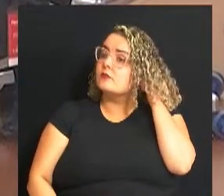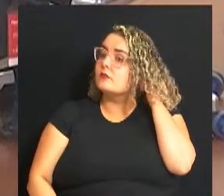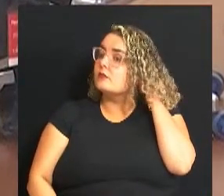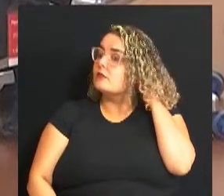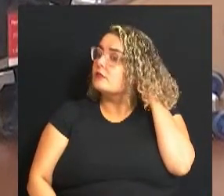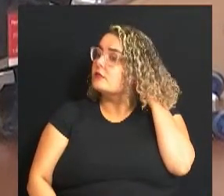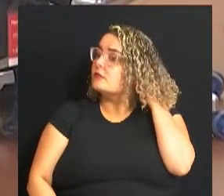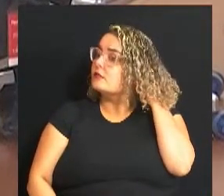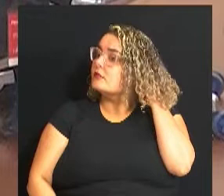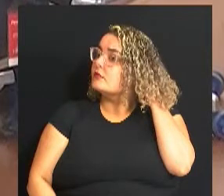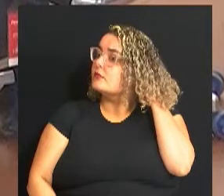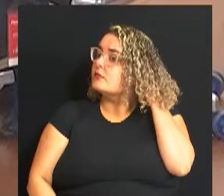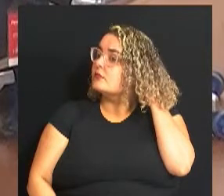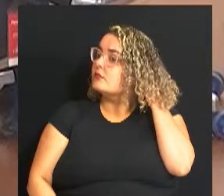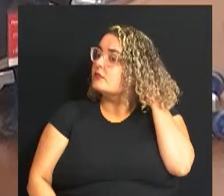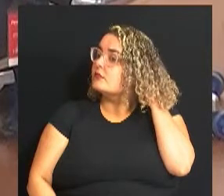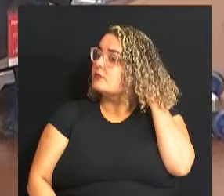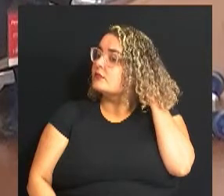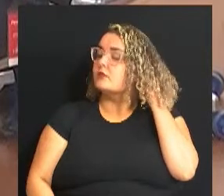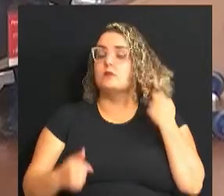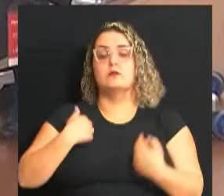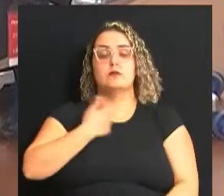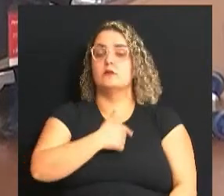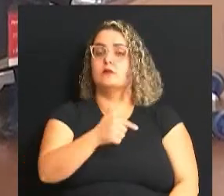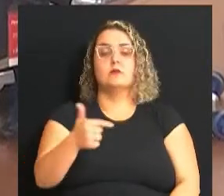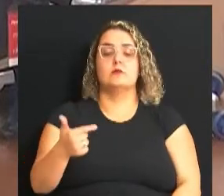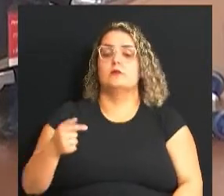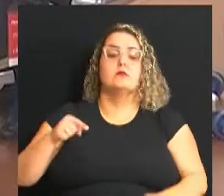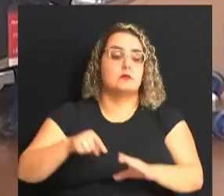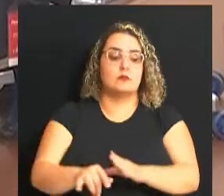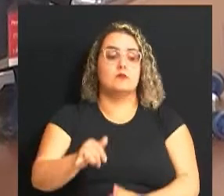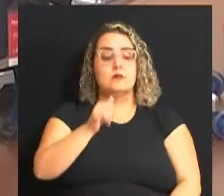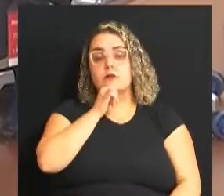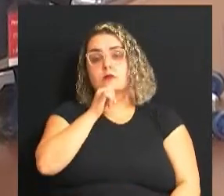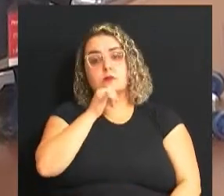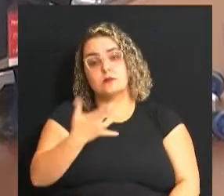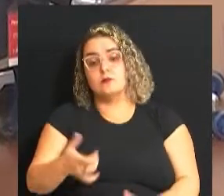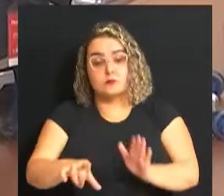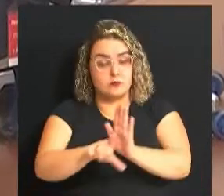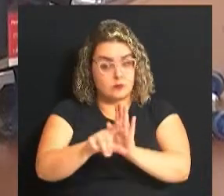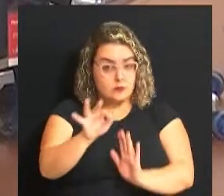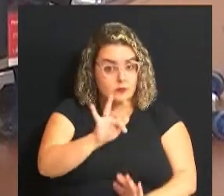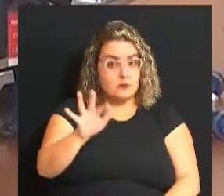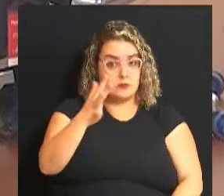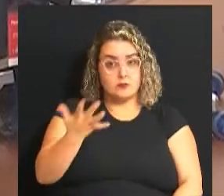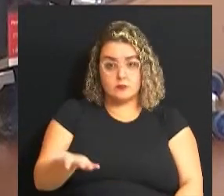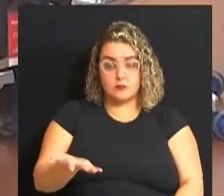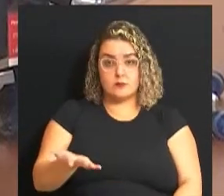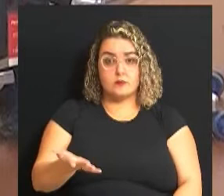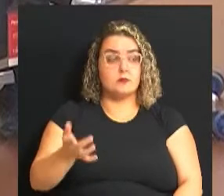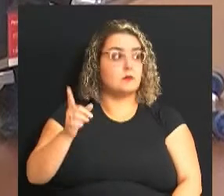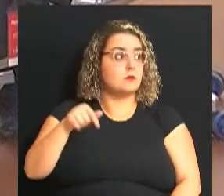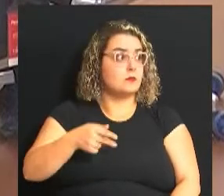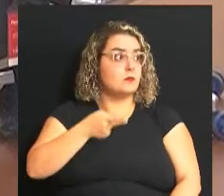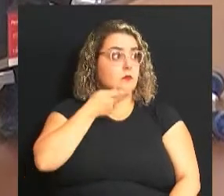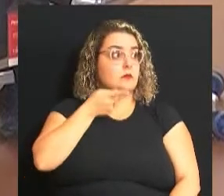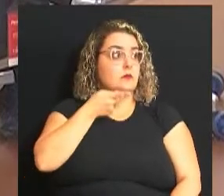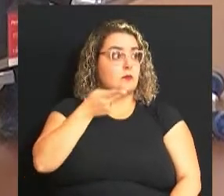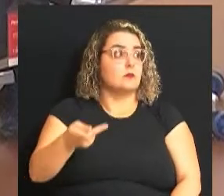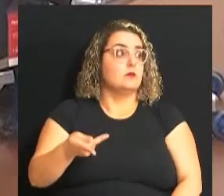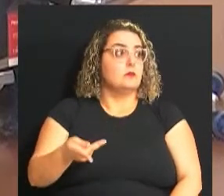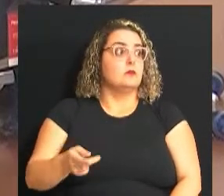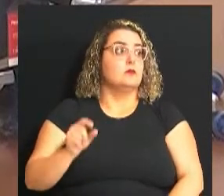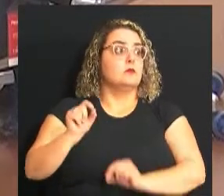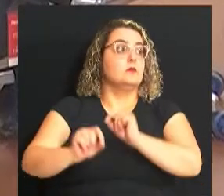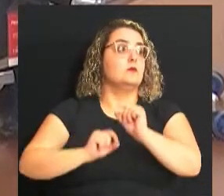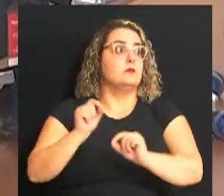não tínhamos avançado. Por exemplo, a lei federal ela diz que o